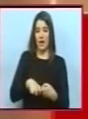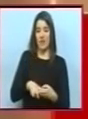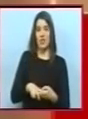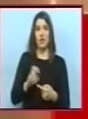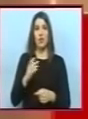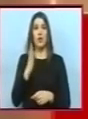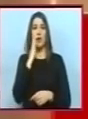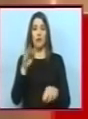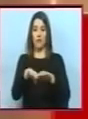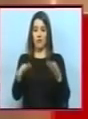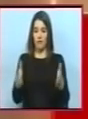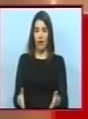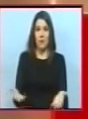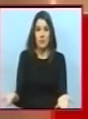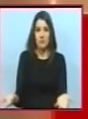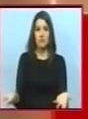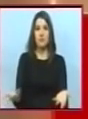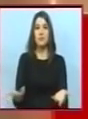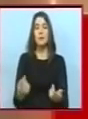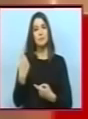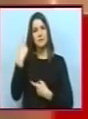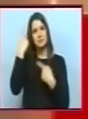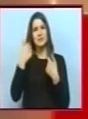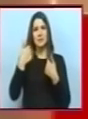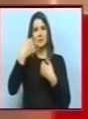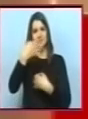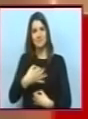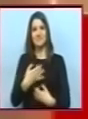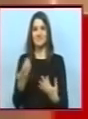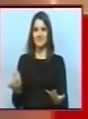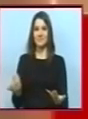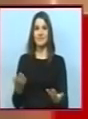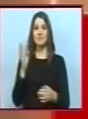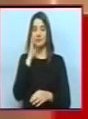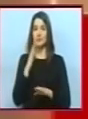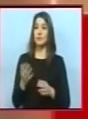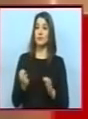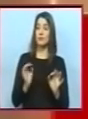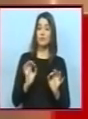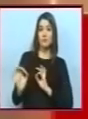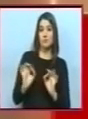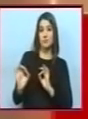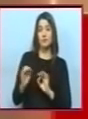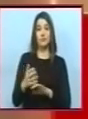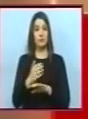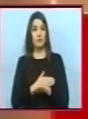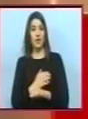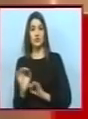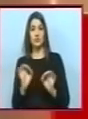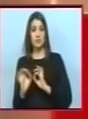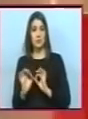cómoda, mas é preciso haver bom senso. Por isso, se organizar tudo... Mas